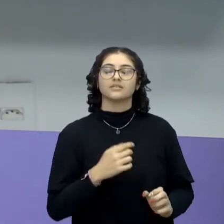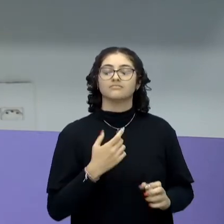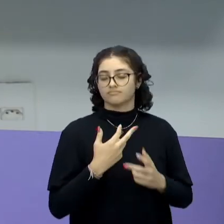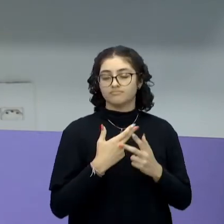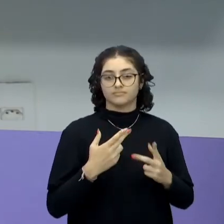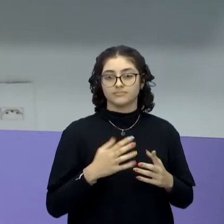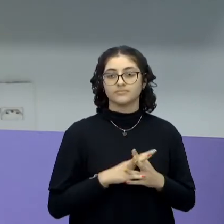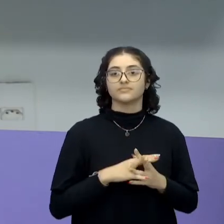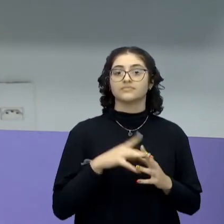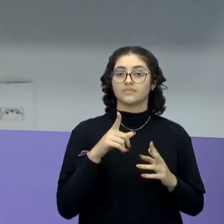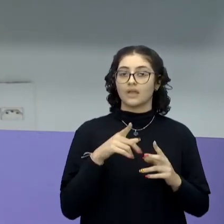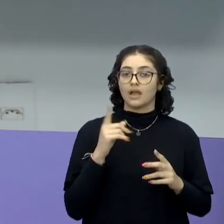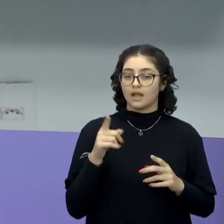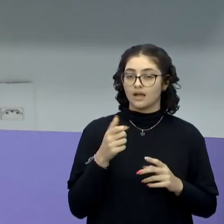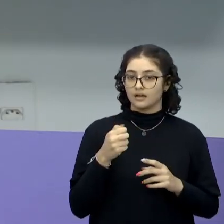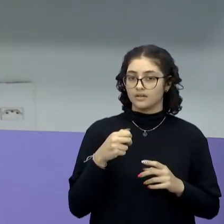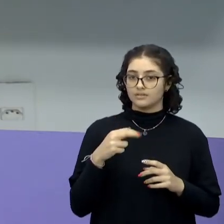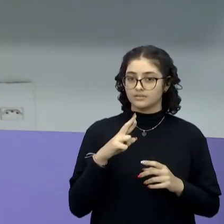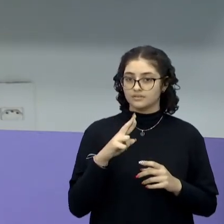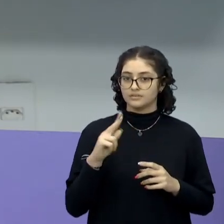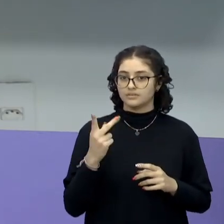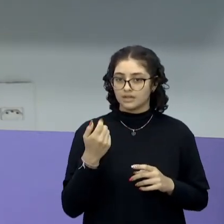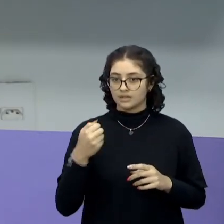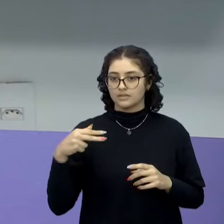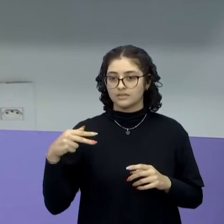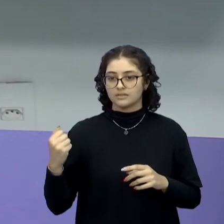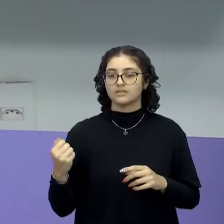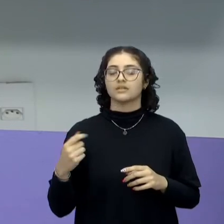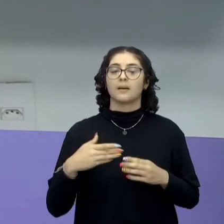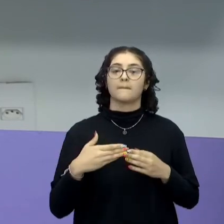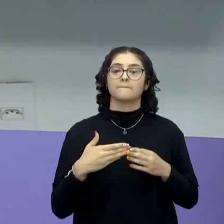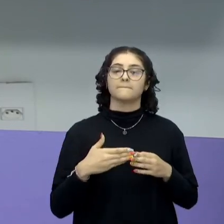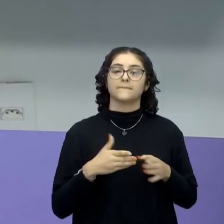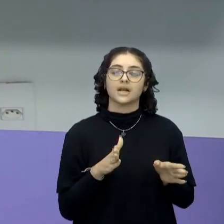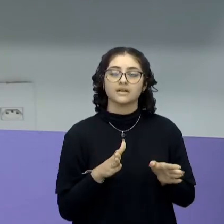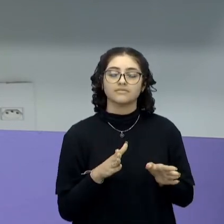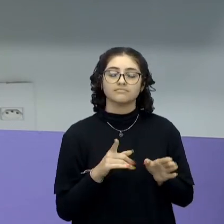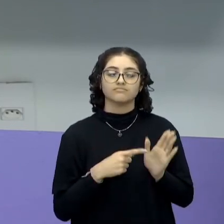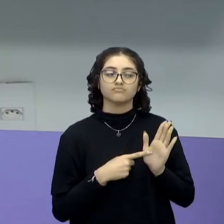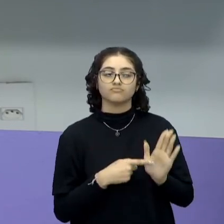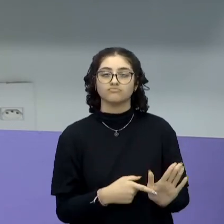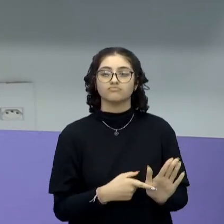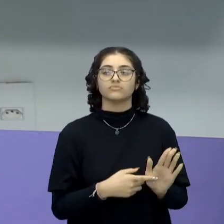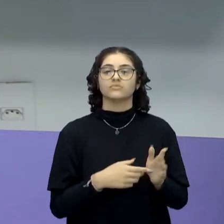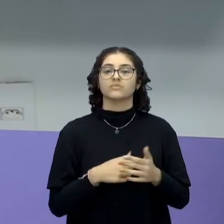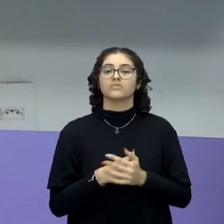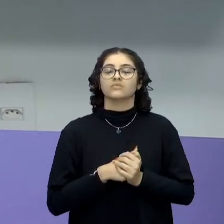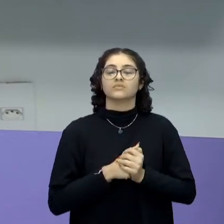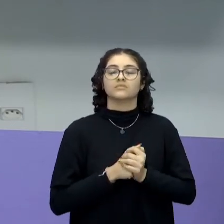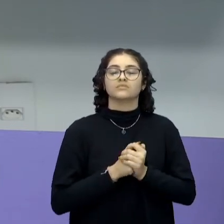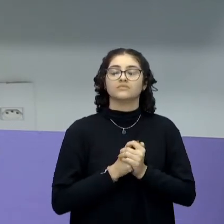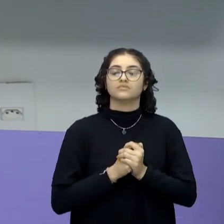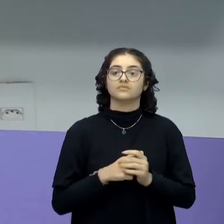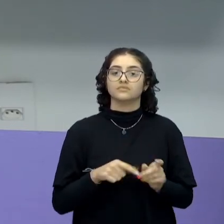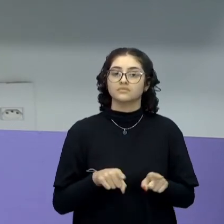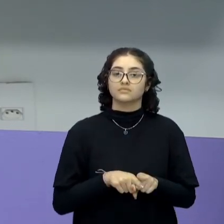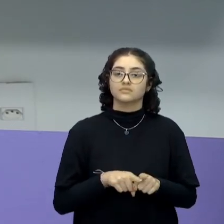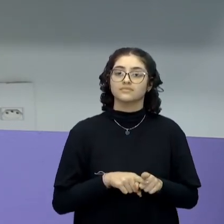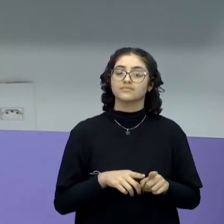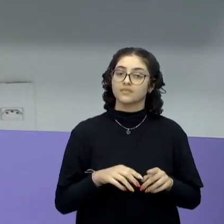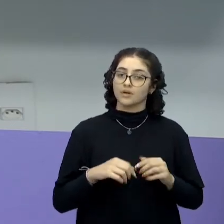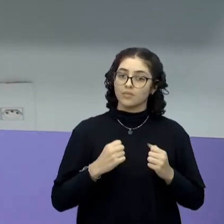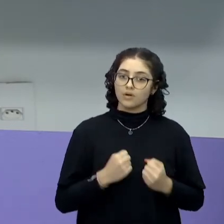quer dizer, a Hannah Arendt abre para a gente essas portas, né? Mas a gente pode também, caminhando um pouquinho, a gente